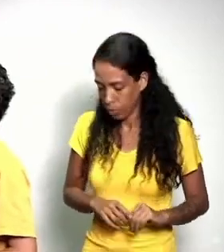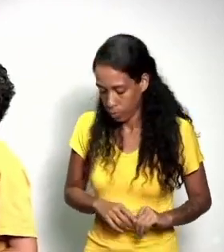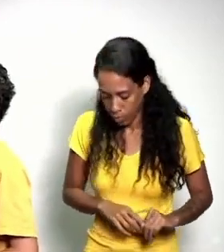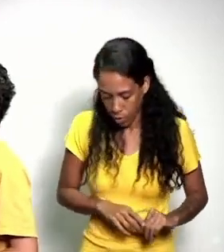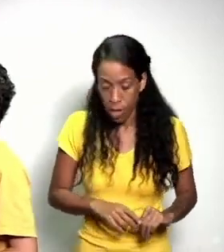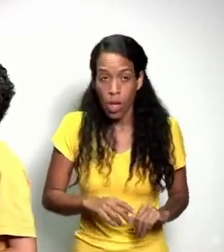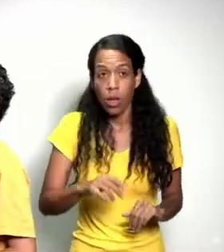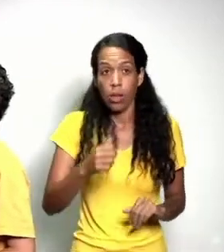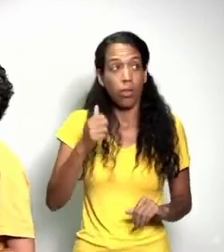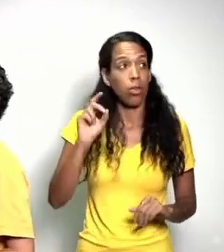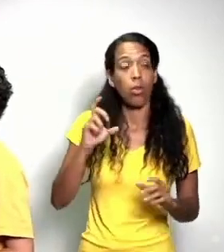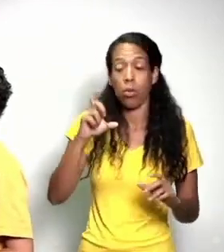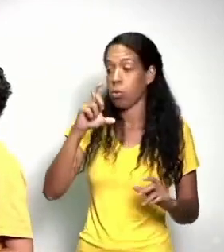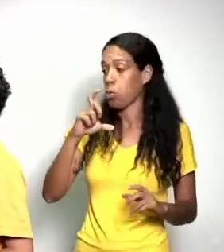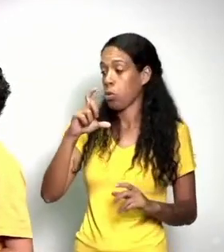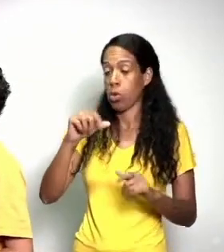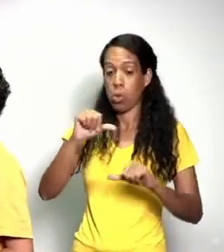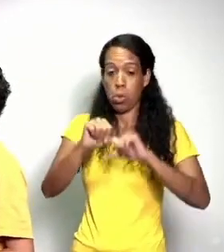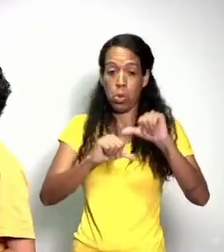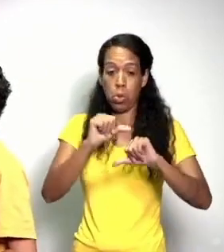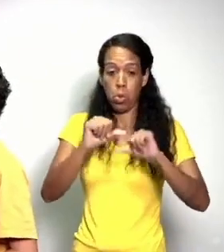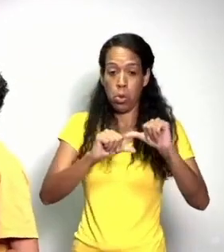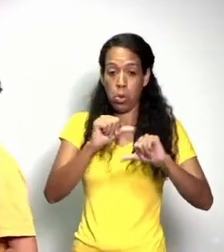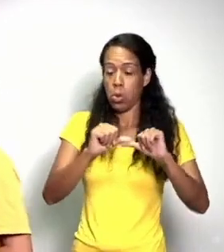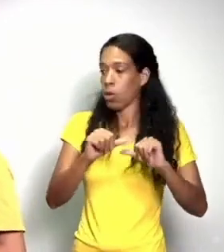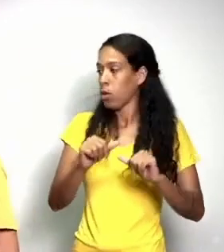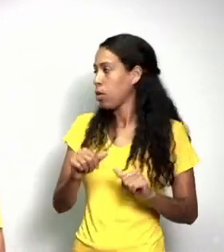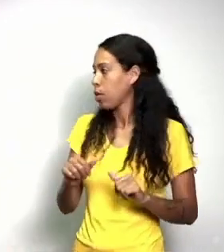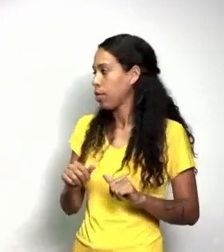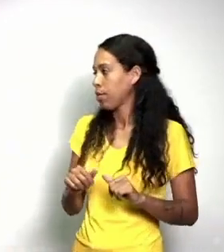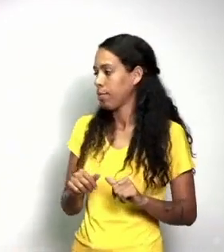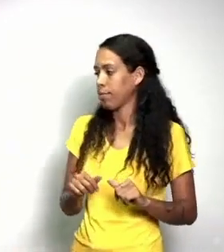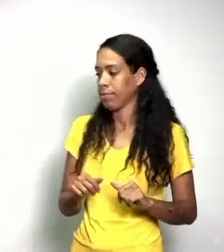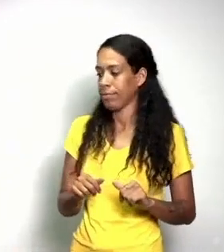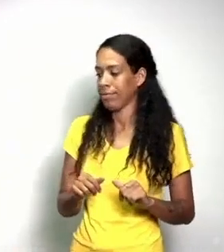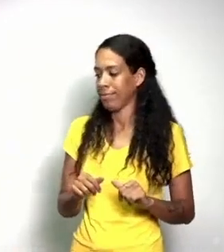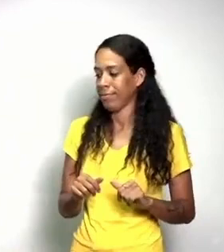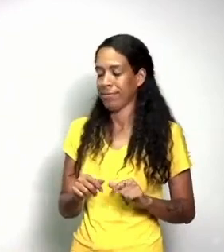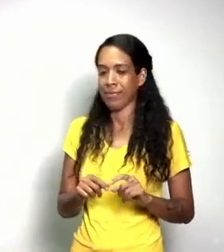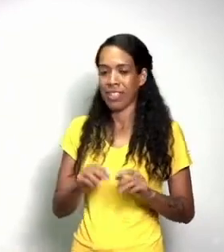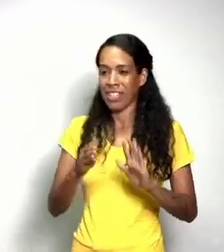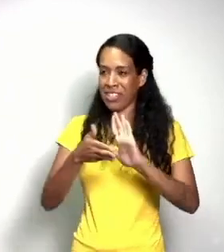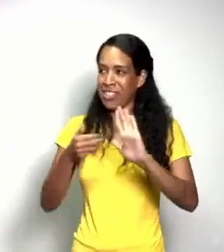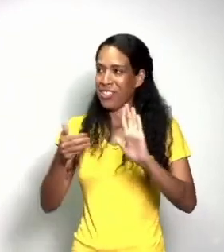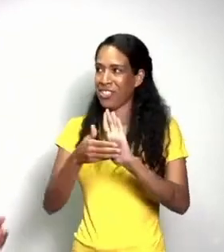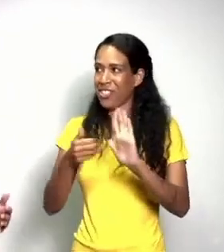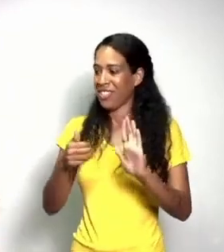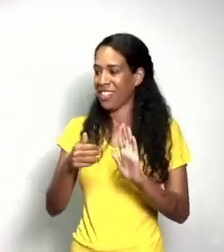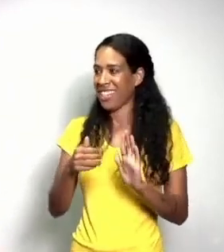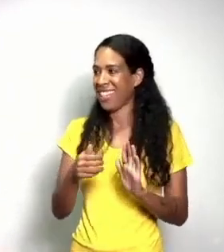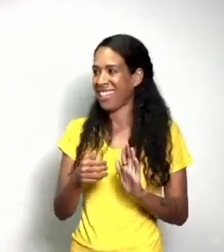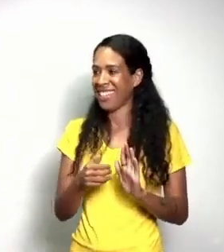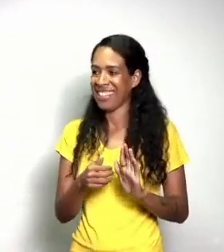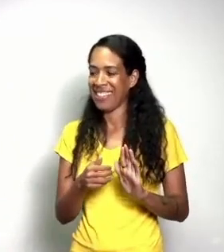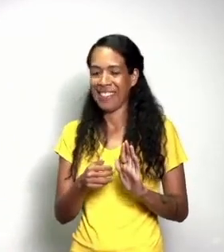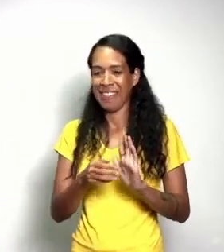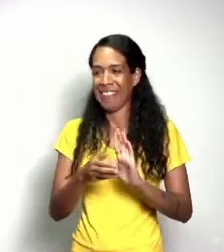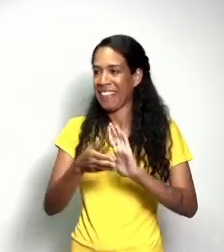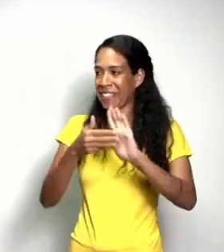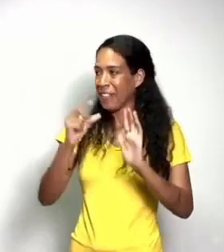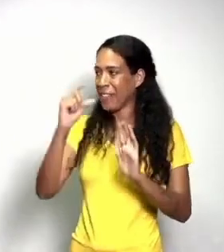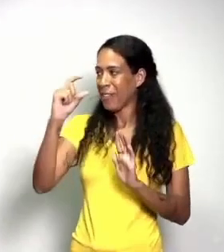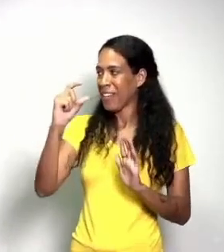filmagem. Quando vai ter troca de cartão, quando encerra a diária, a primeira coisa que a gente faz é tirar o cartão, ou por uma demanda da